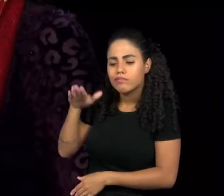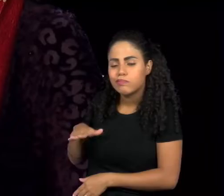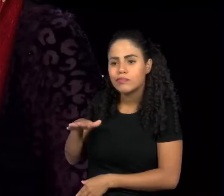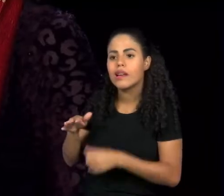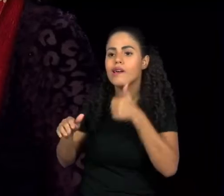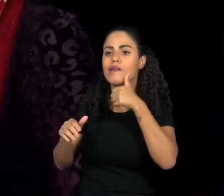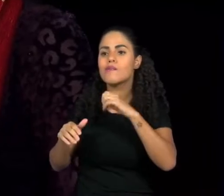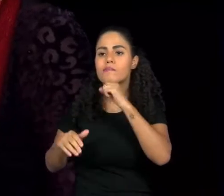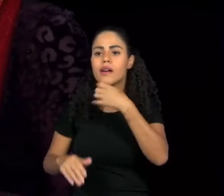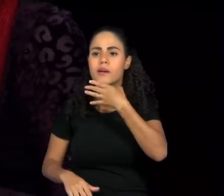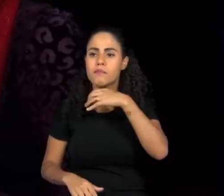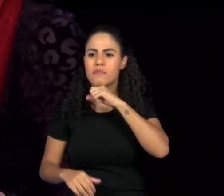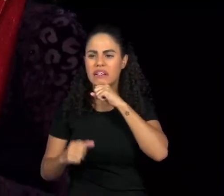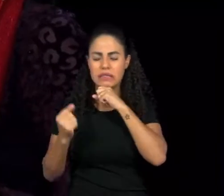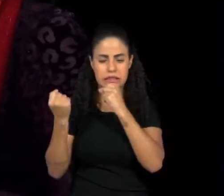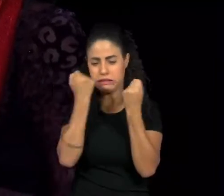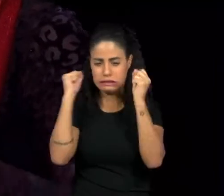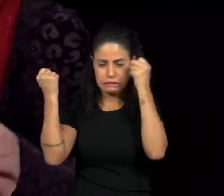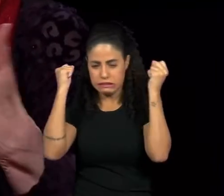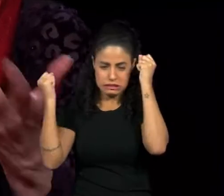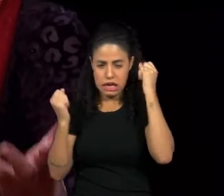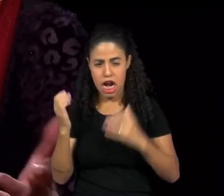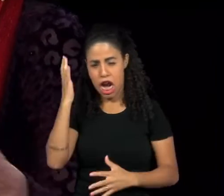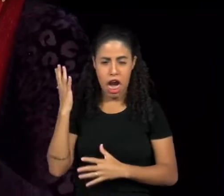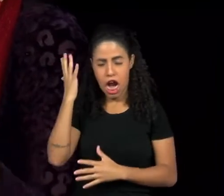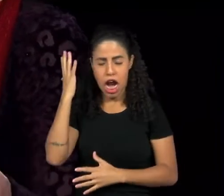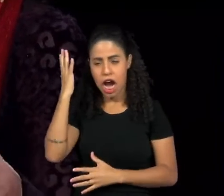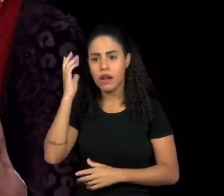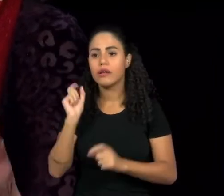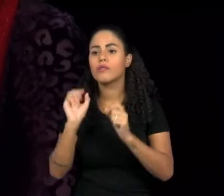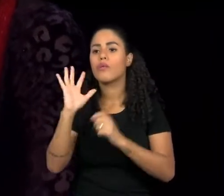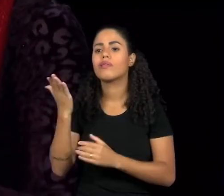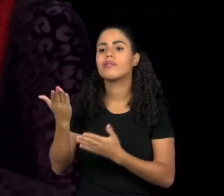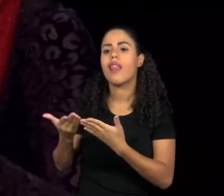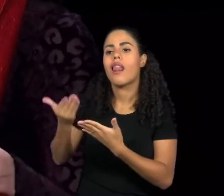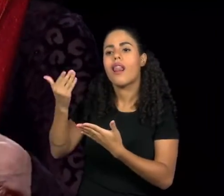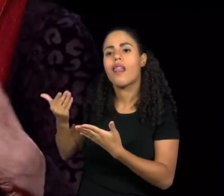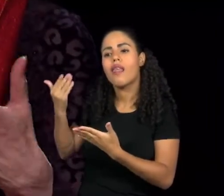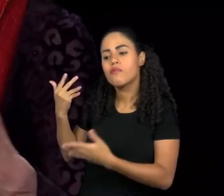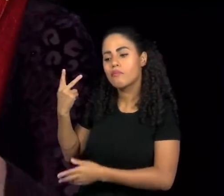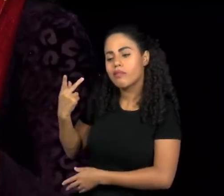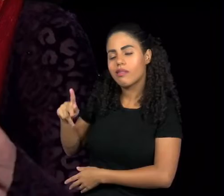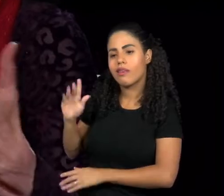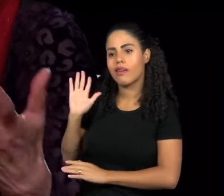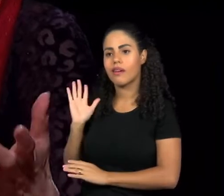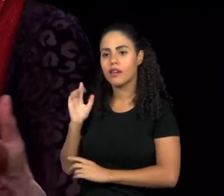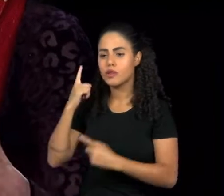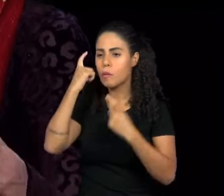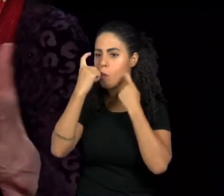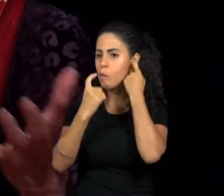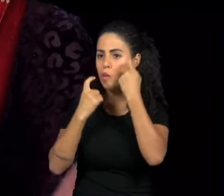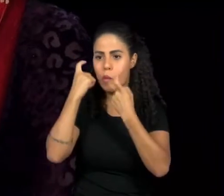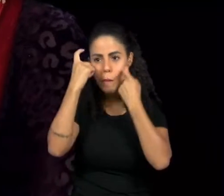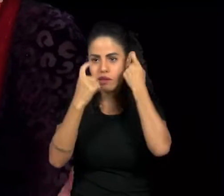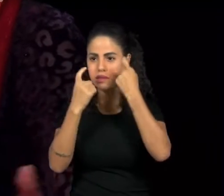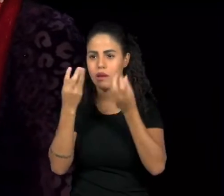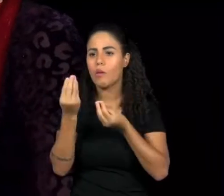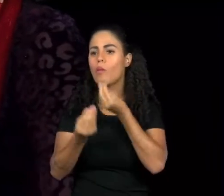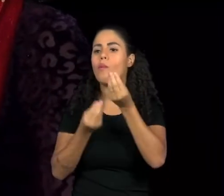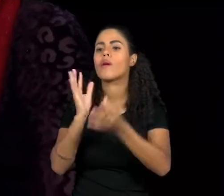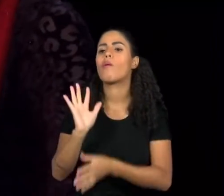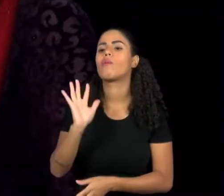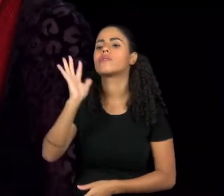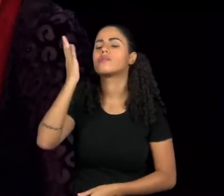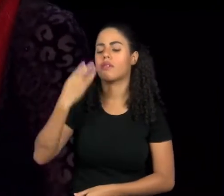muito nervosos, eles tinham vários motivos que eram lá da época, etc., preocupações morais, etc., era muito